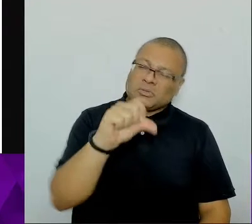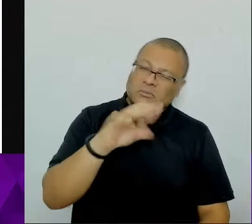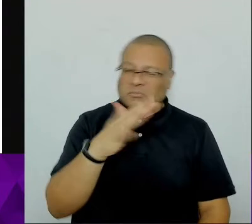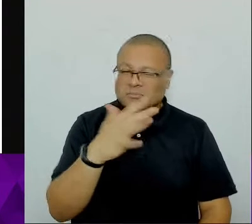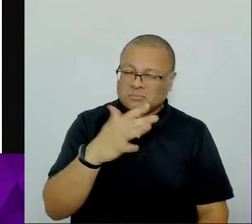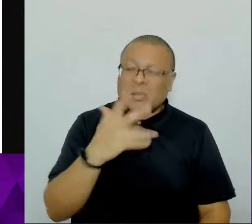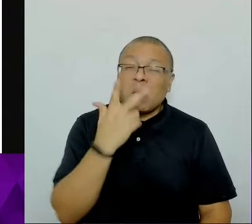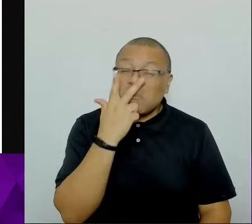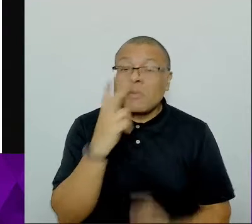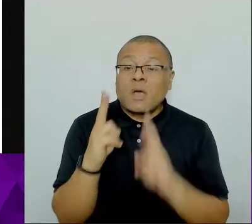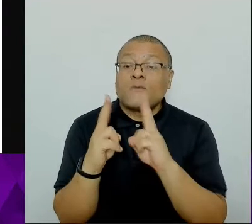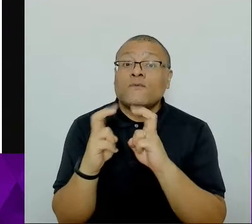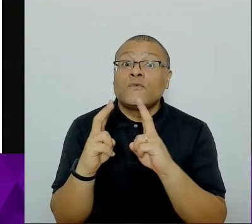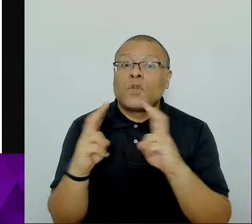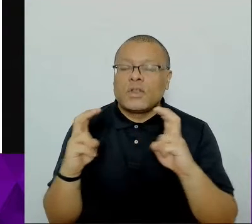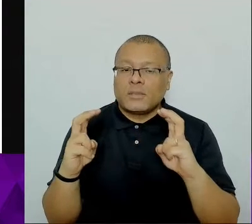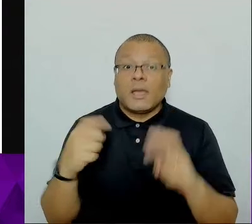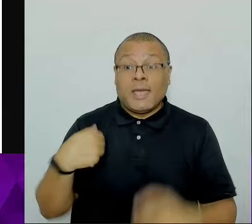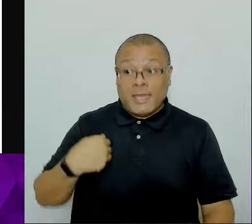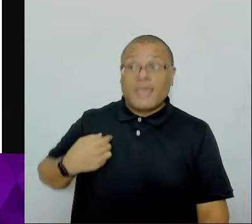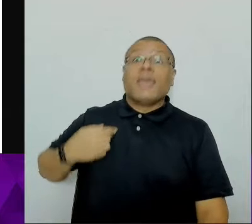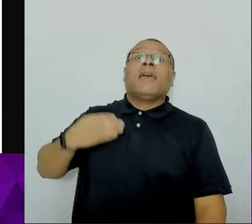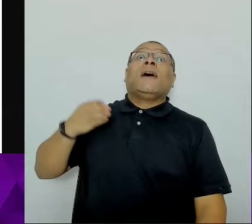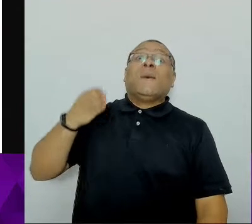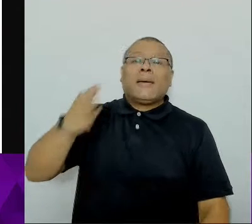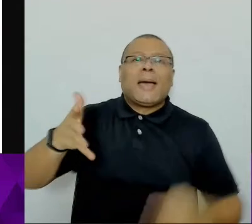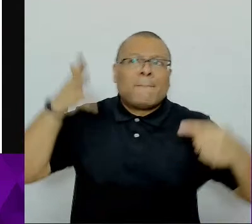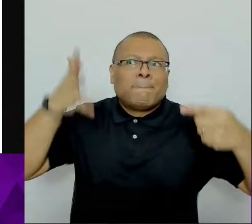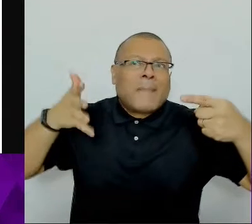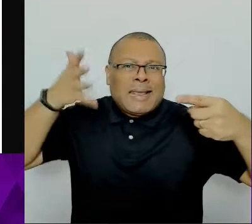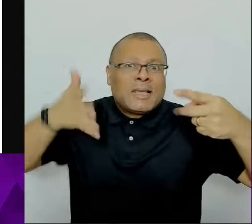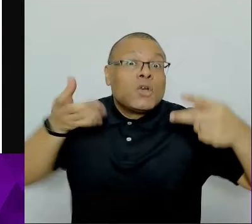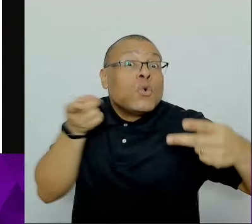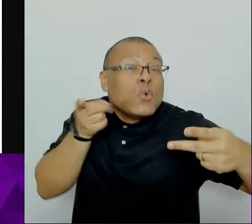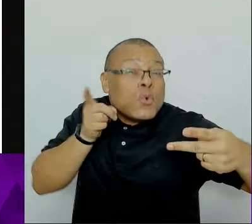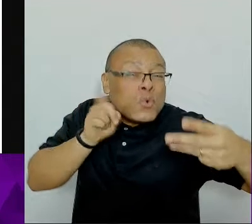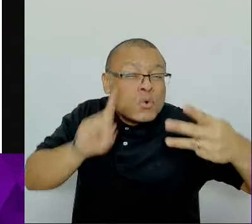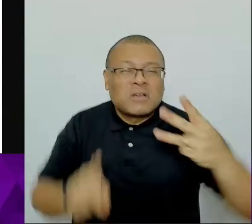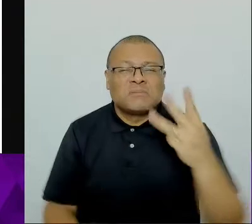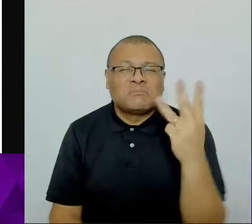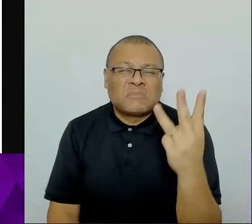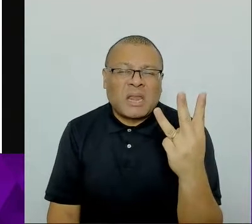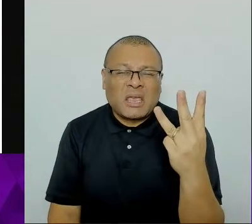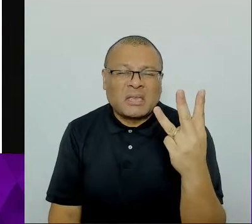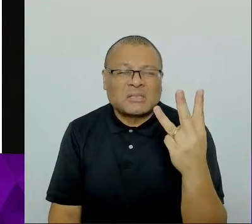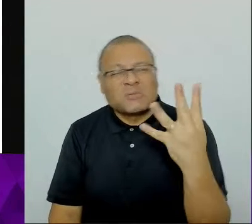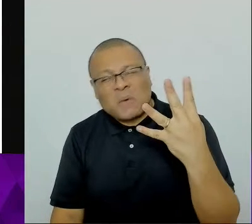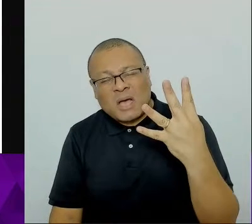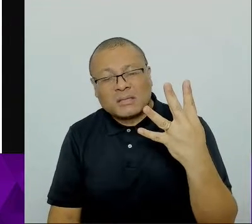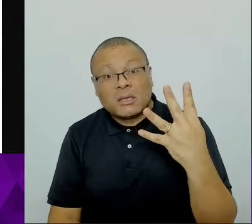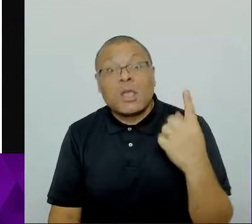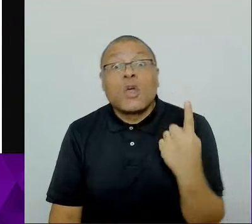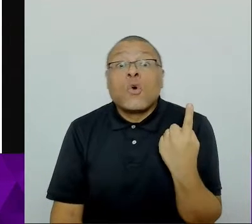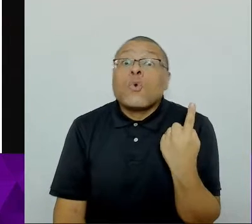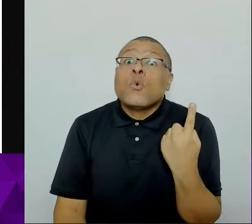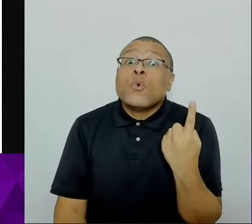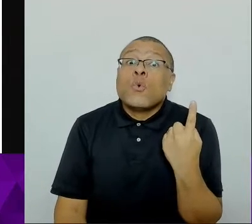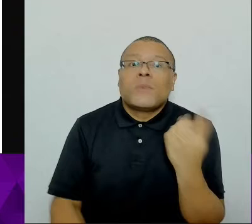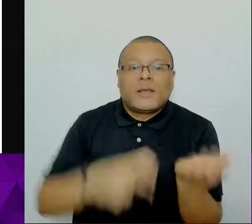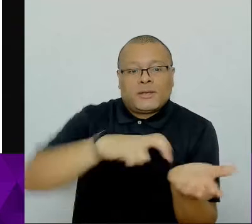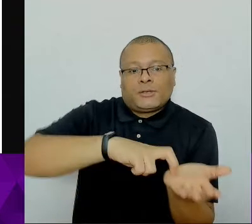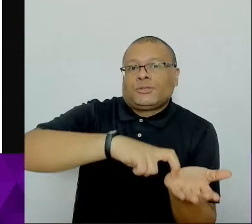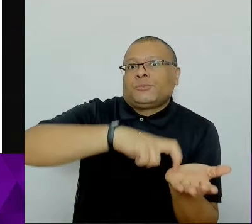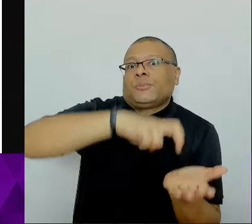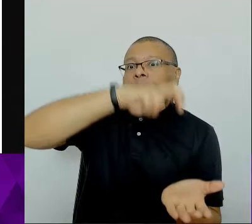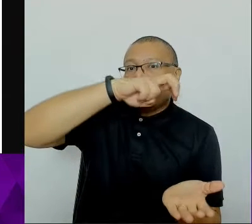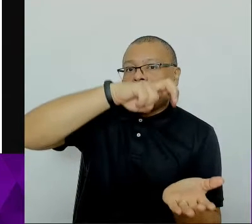Floripa. Eu ia ter várias palestras no mesmo dia, acho que 3 ou 4 palestras no mesmo dia, e uma delas era logo pela manhã.